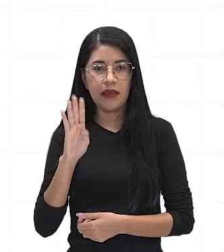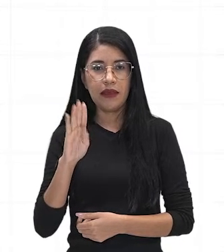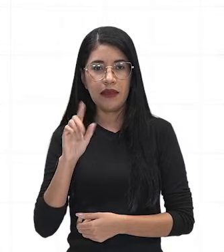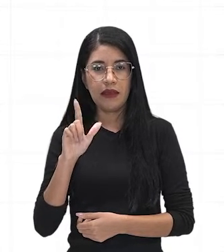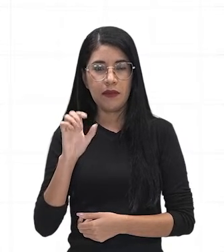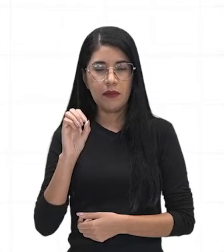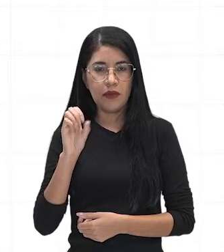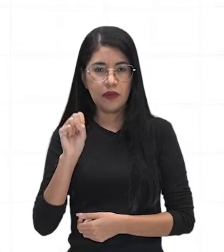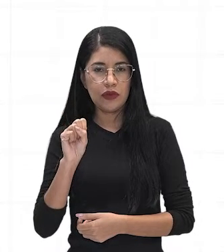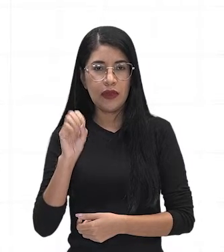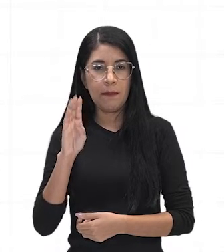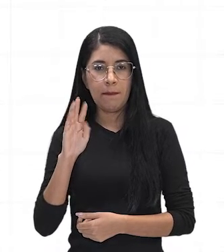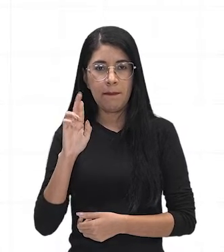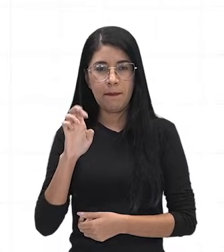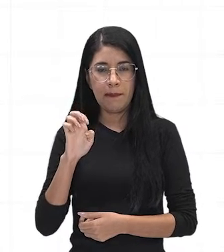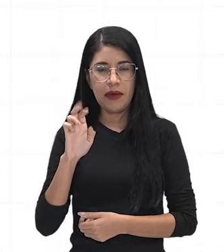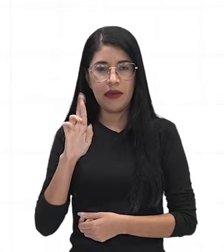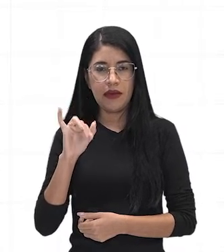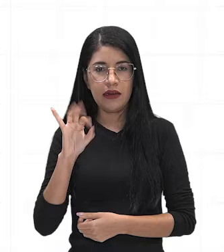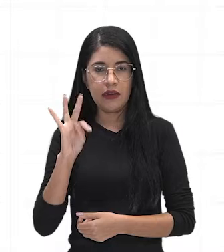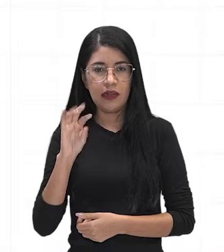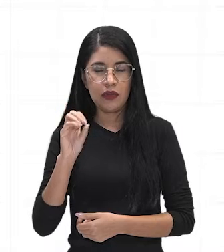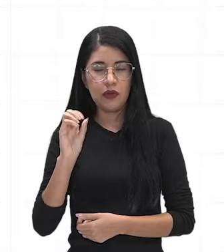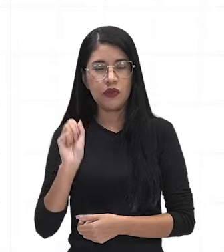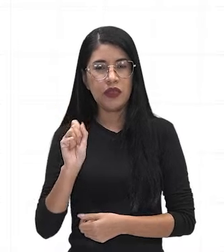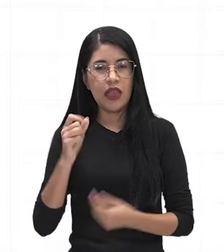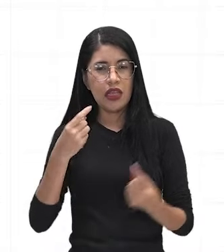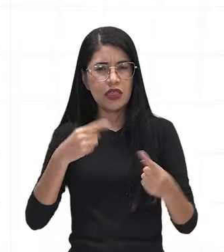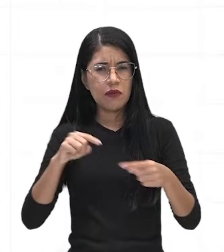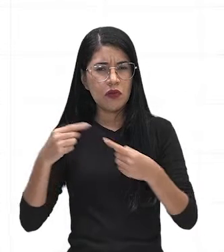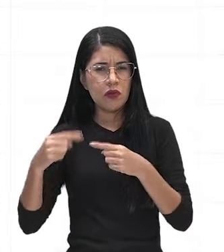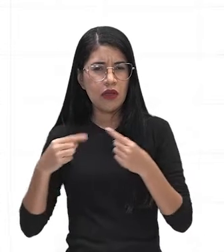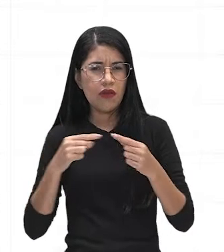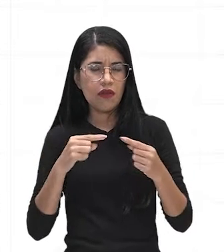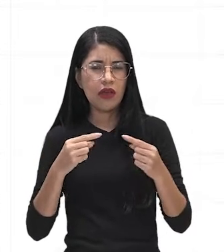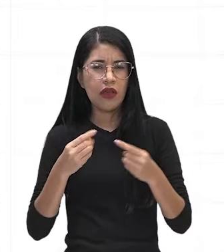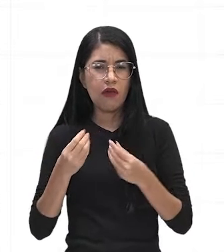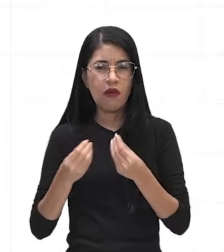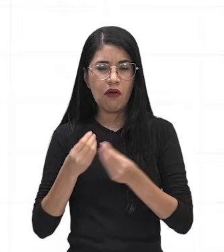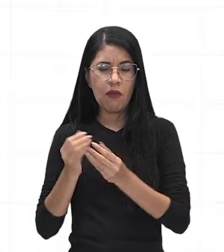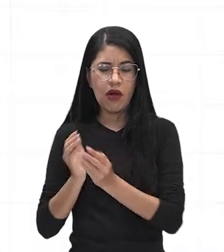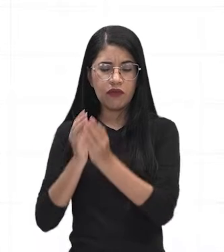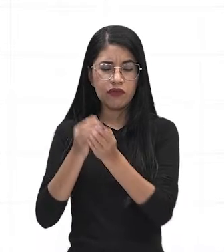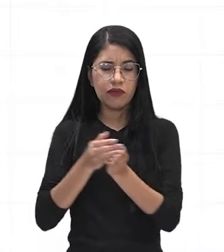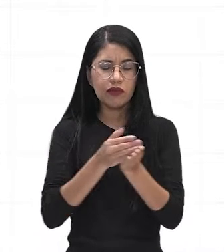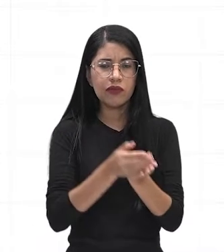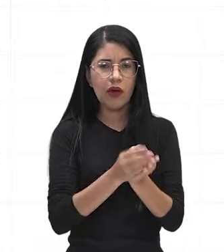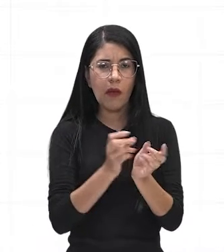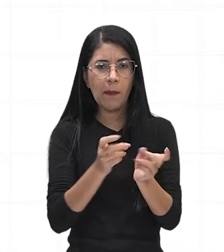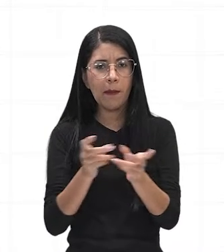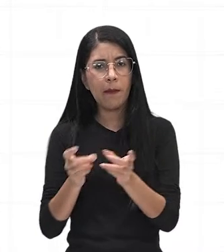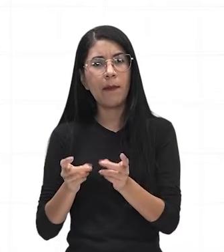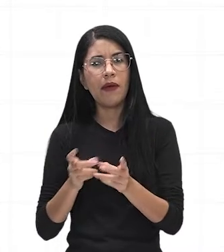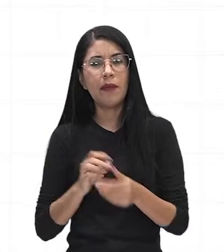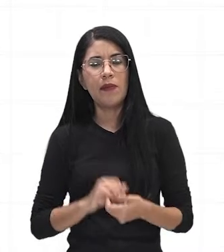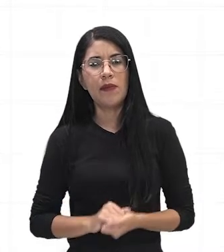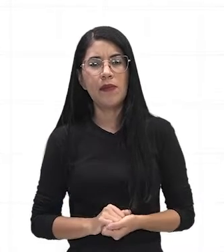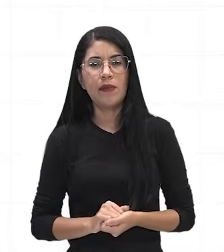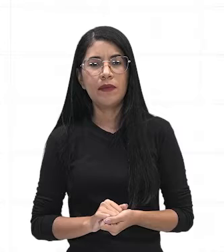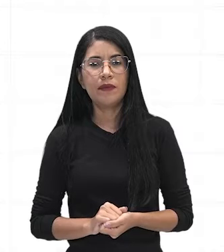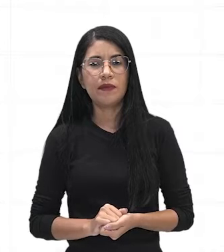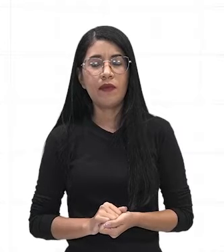Tiro. Essas disputavam entre si o controle das principais rotas de comércio. Vamos falar, então, aí um pouco